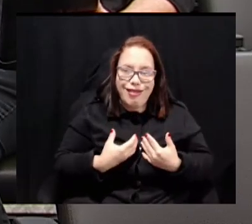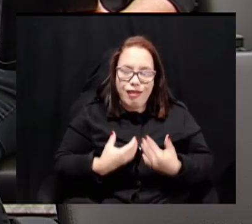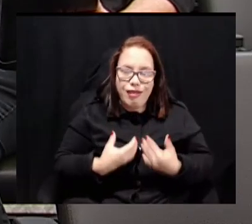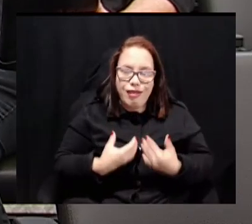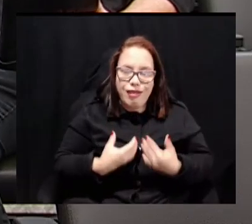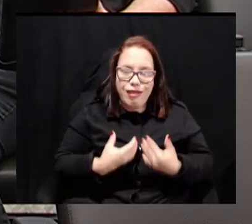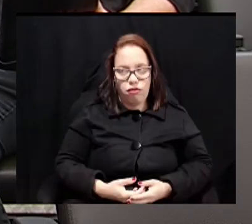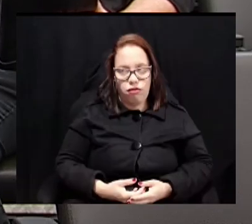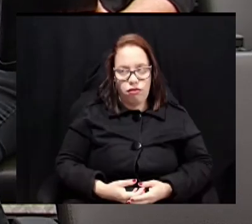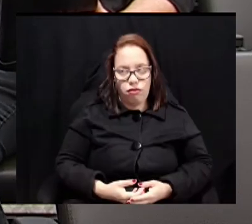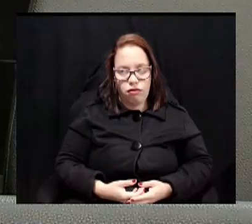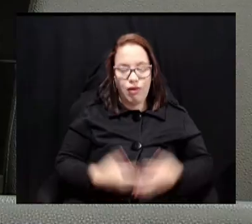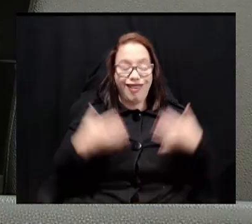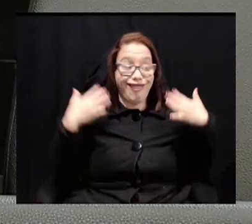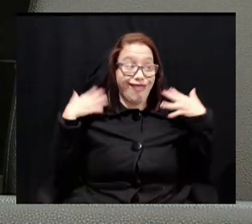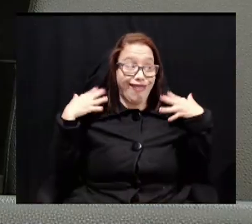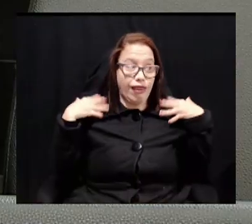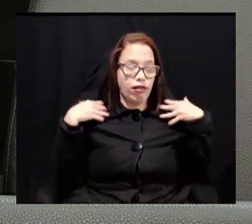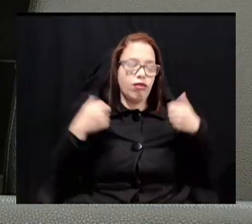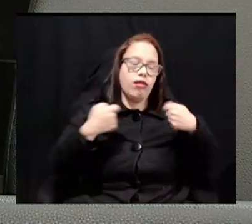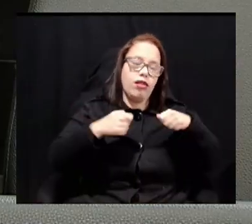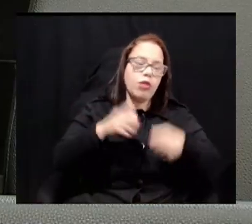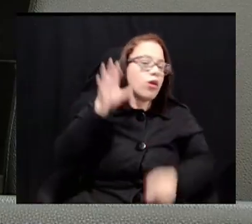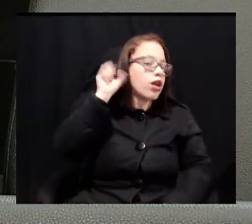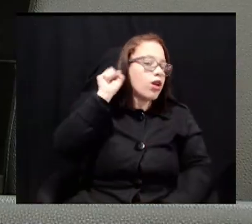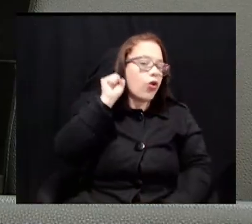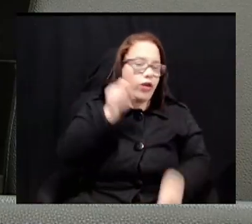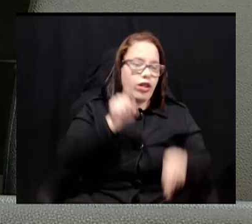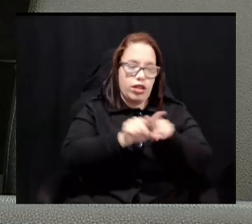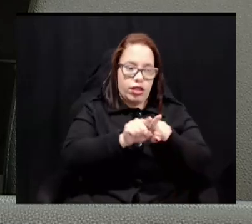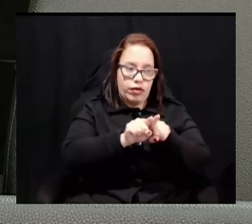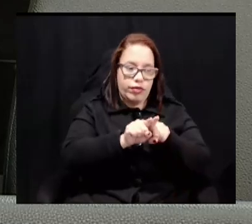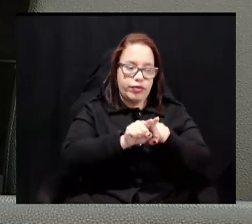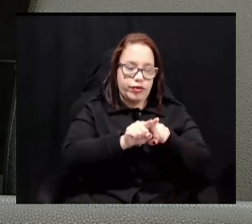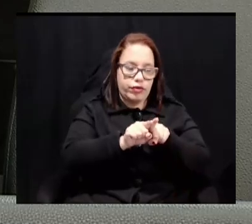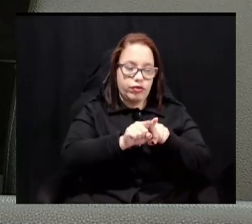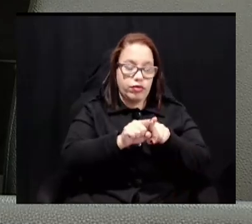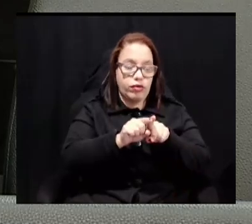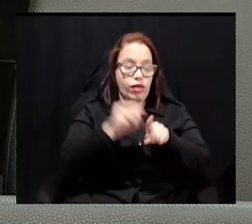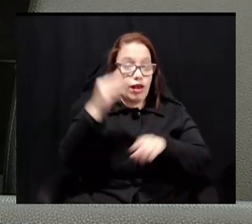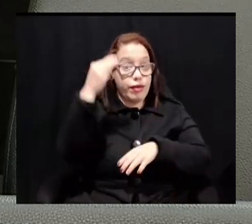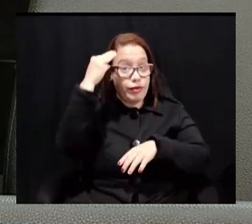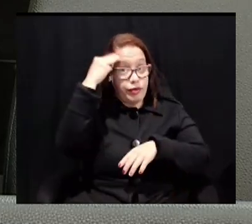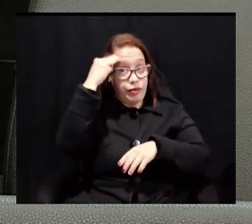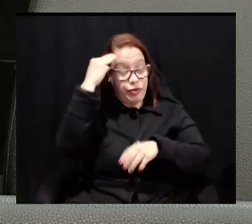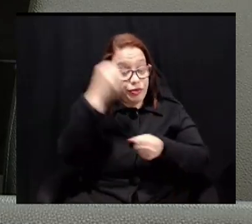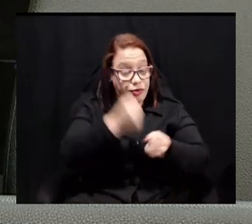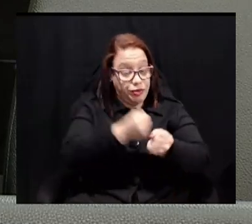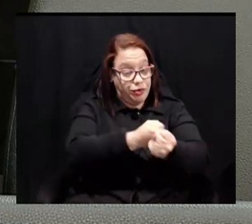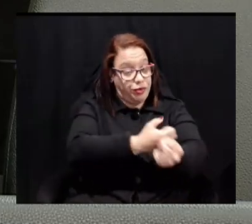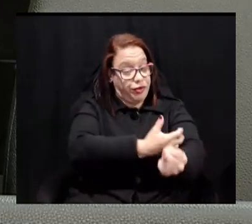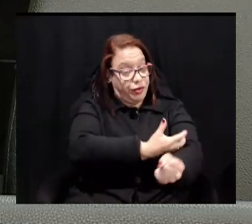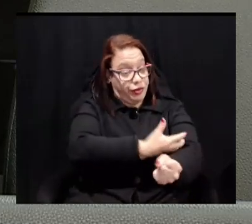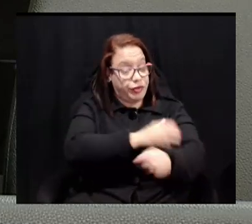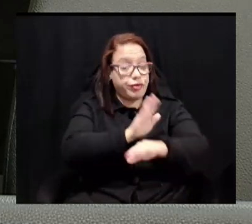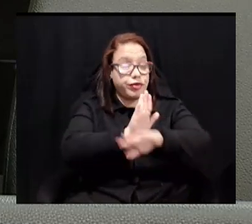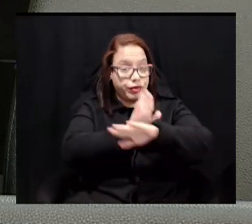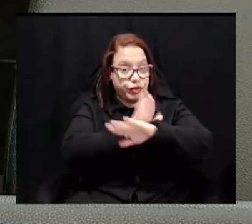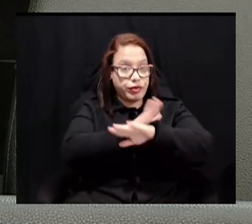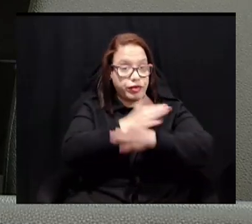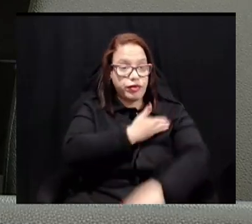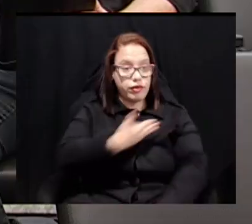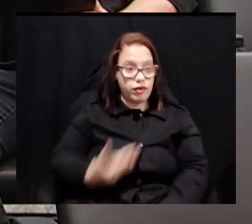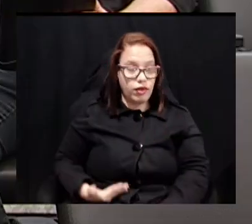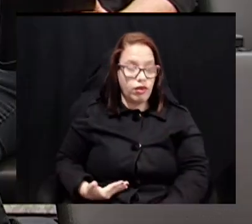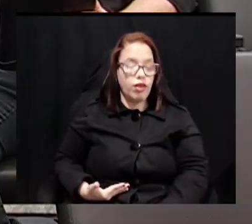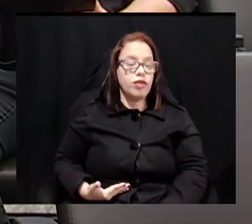carregam. Elas precisam ser ouvidas. Então emocionalmente eu acho que ter um amparo do poder público é importante.